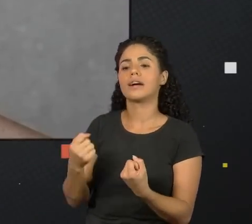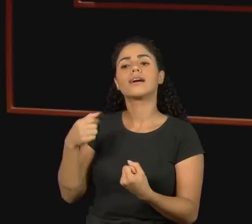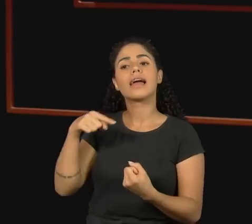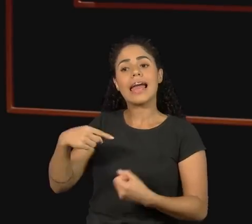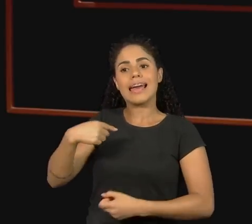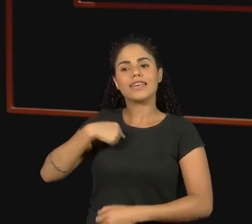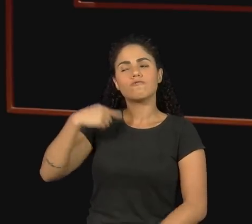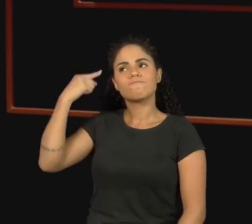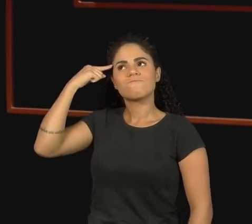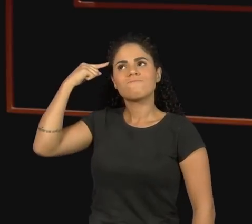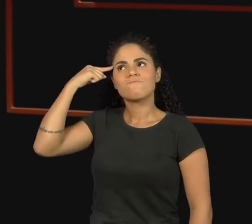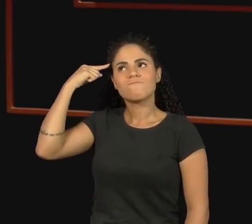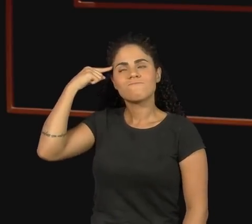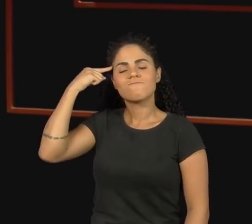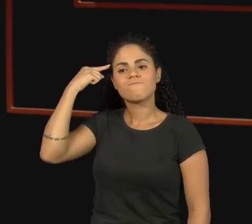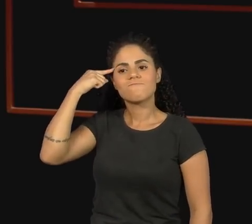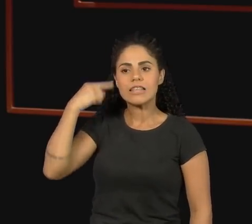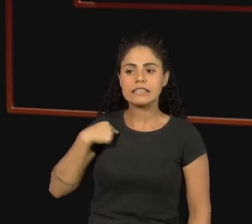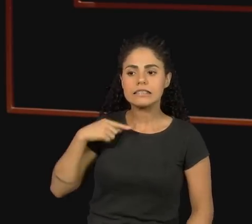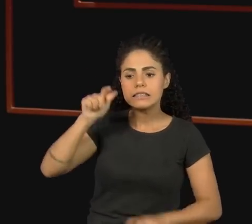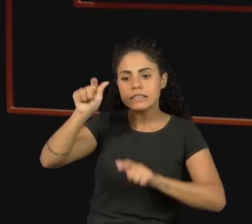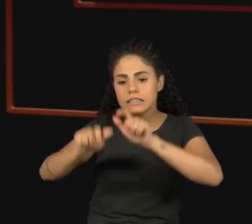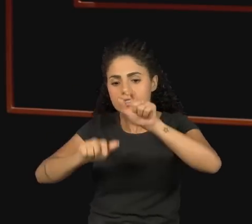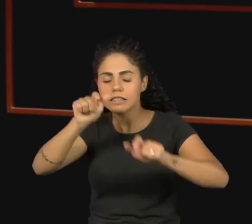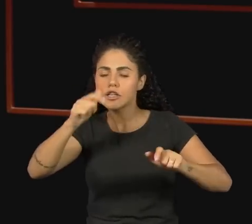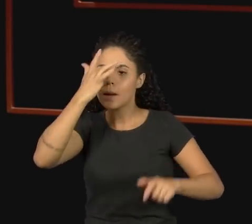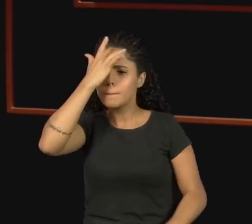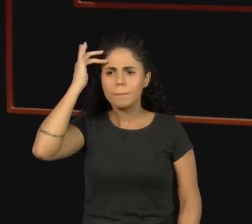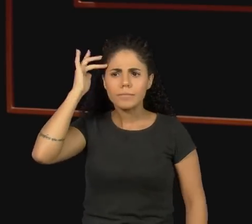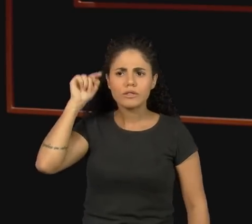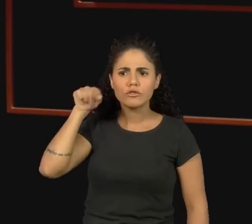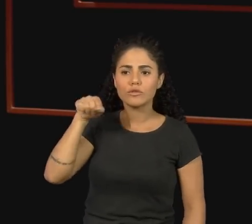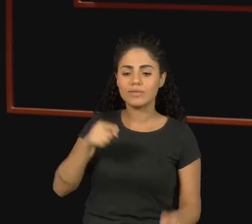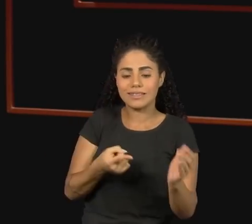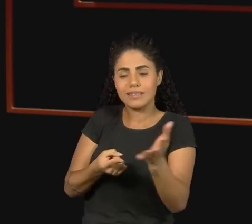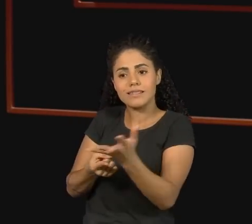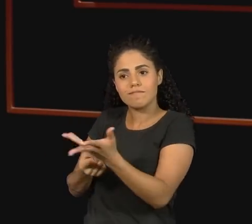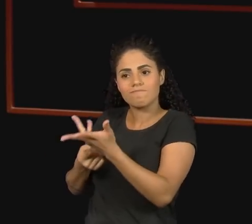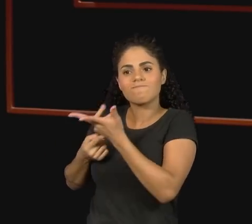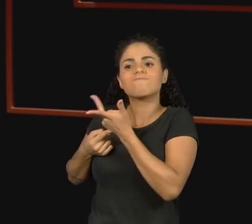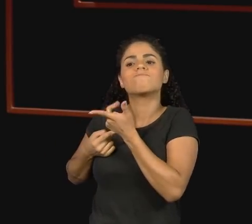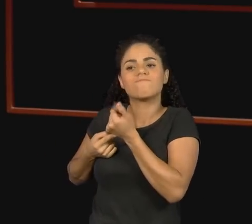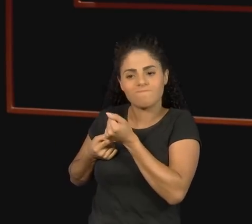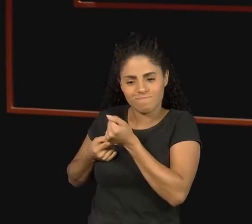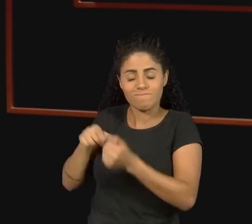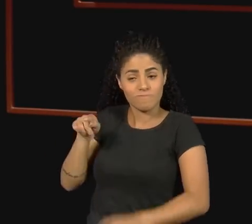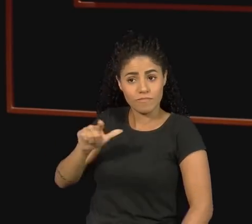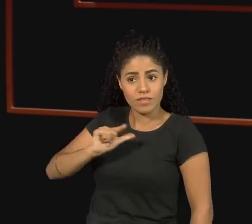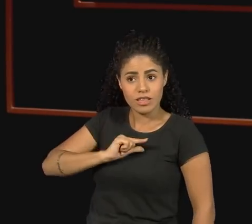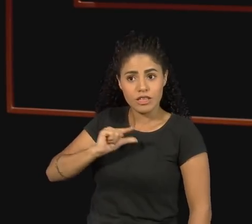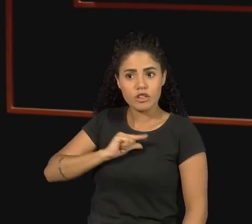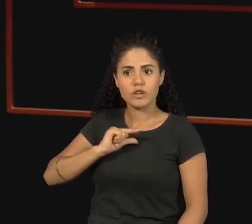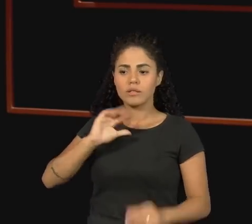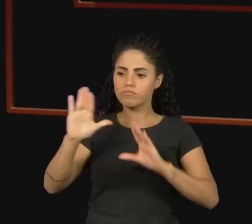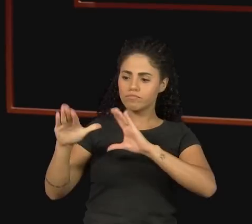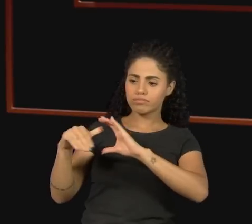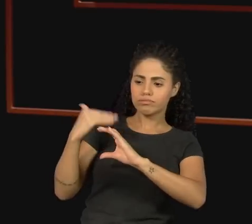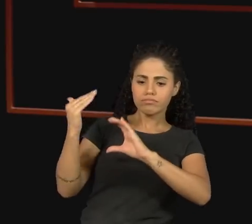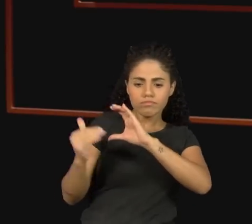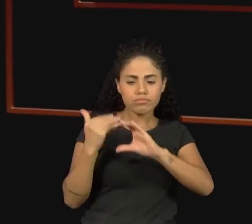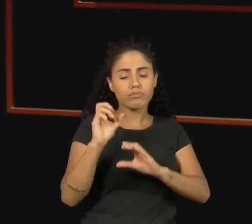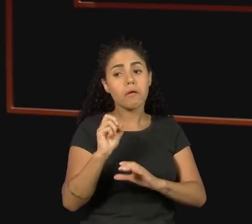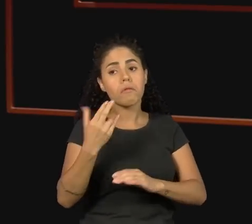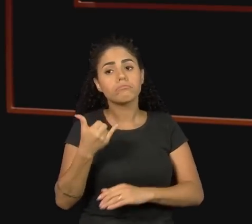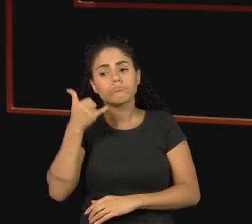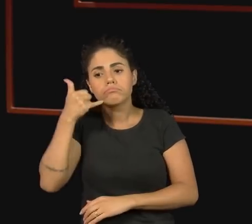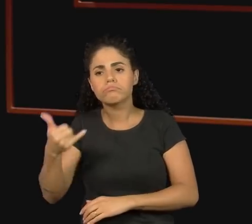eu tive essa coisa, assim, de muitas pessoas das artes me mandarem mensagem ou me ligarem para falar assim,